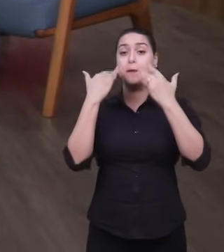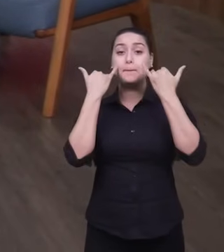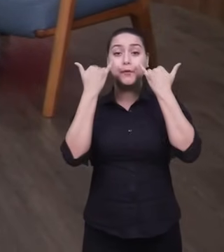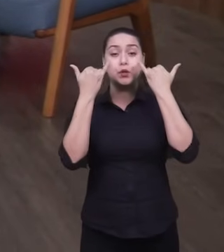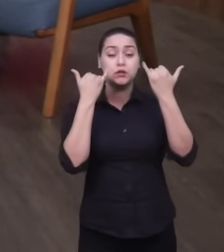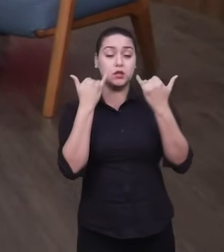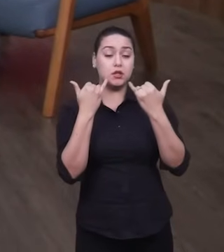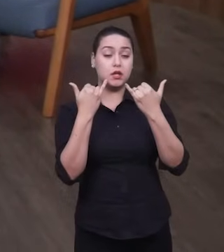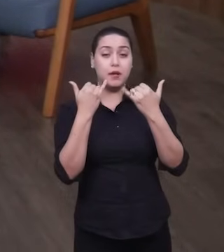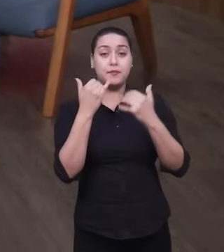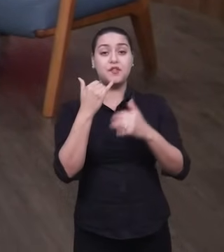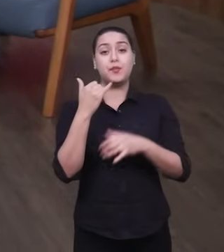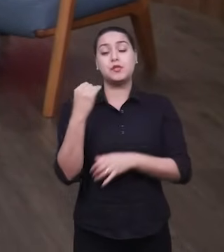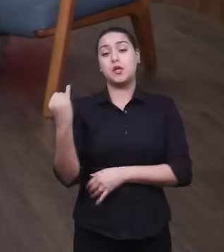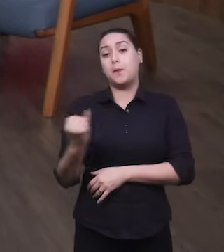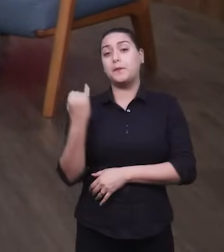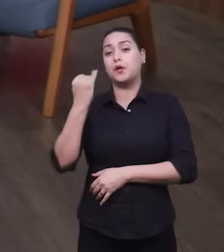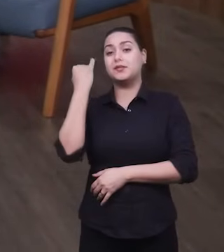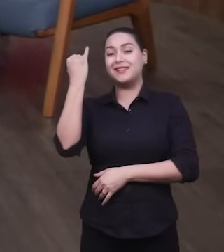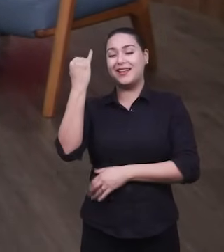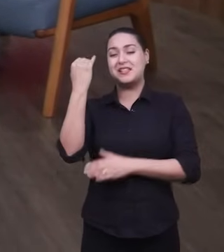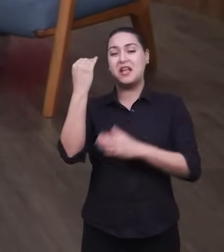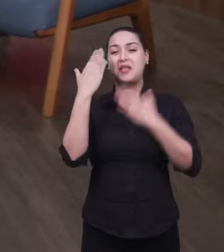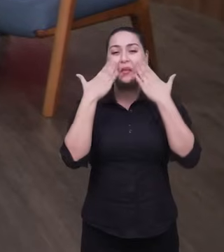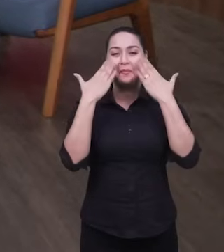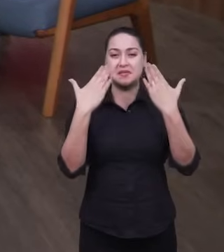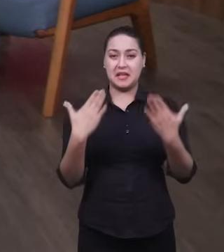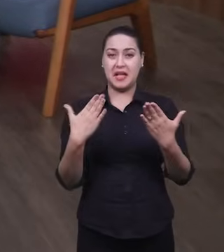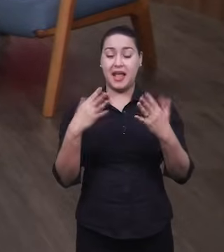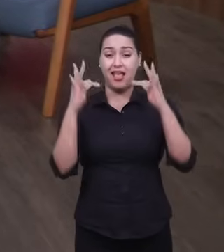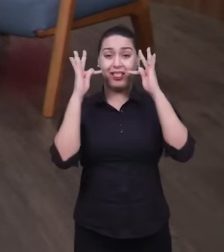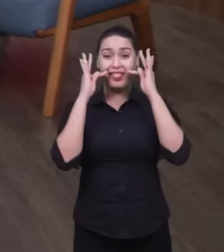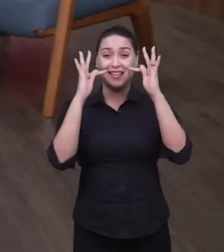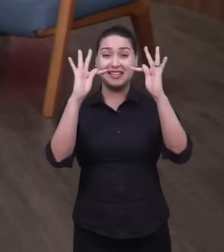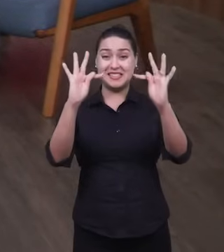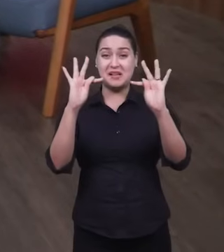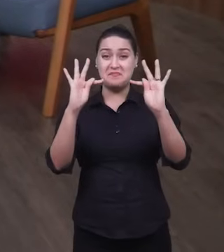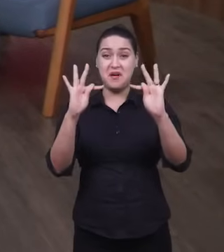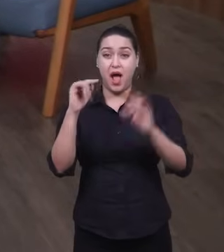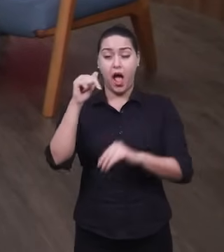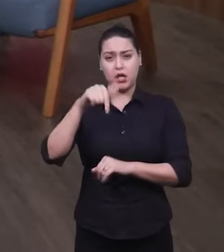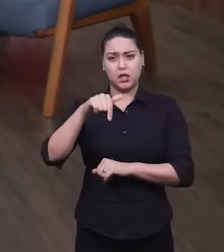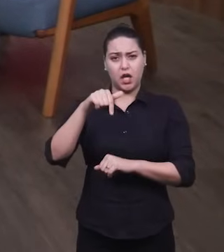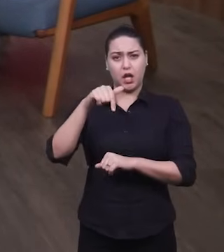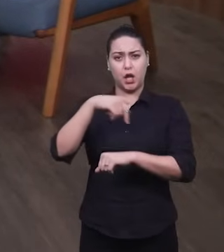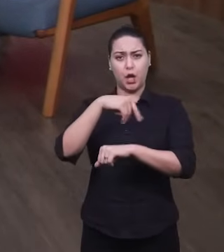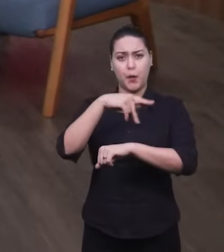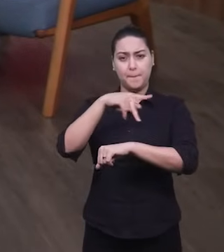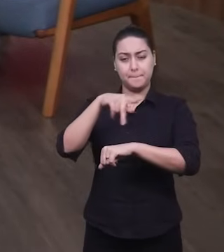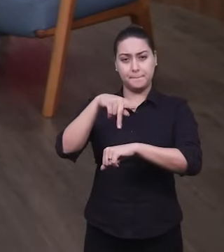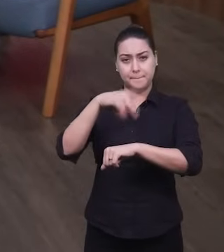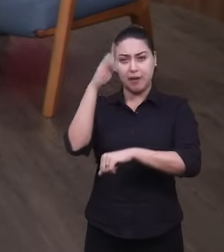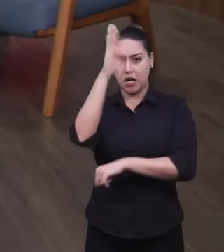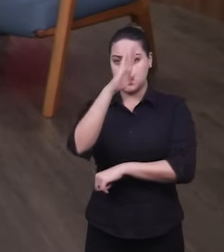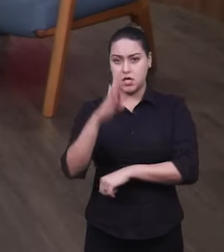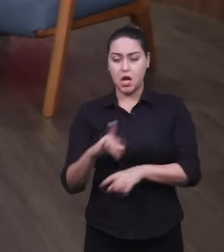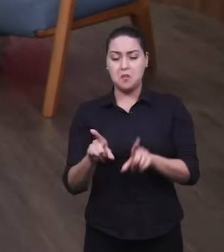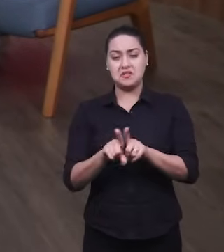importância desse programa para a sua vida. A gente gosta sempre de trazer os testemunhos dos nossos irmãos, não só do Brasil, como também do